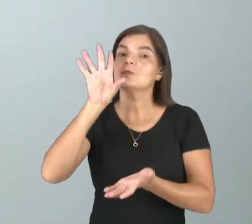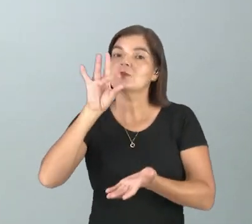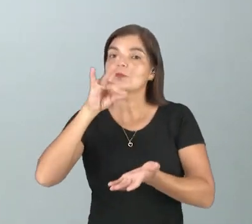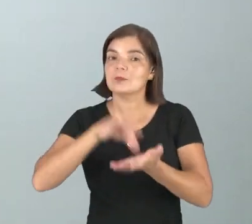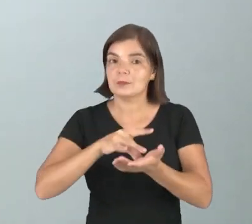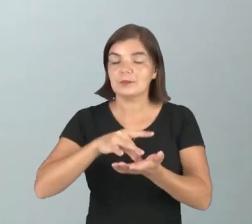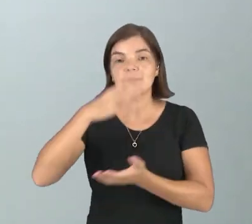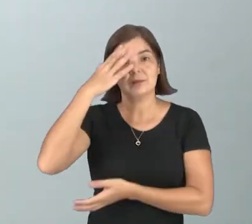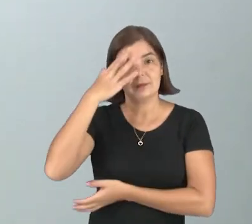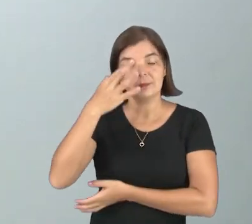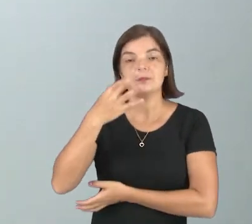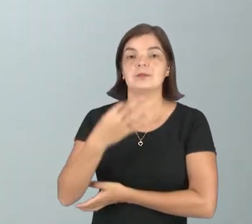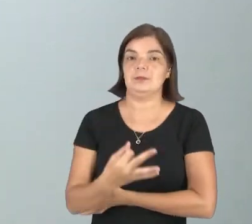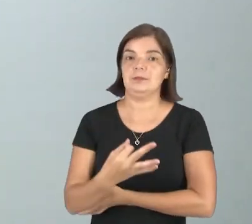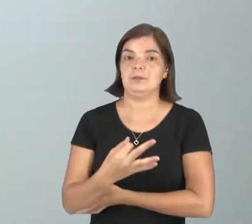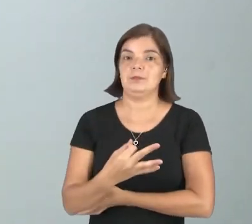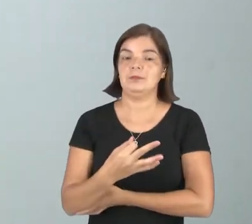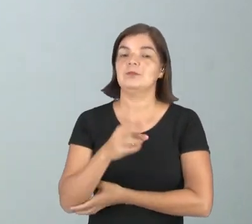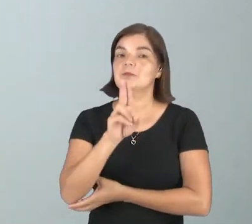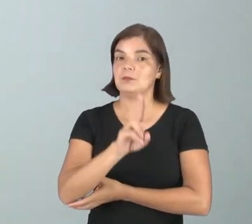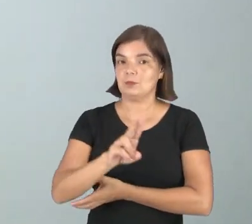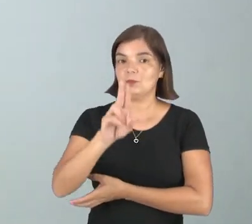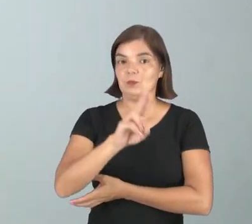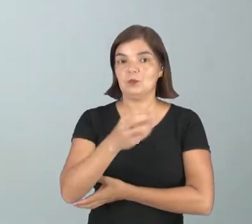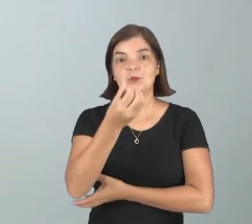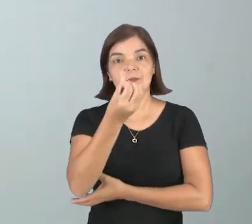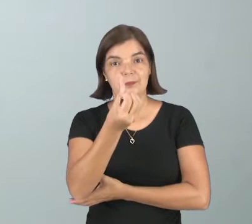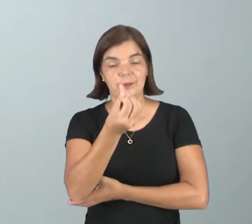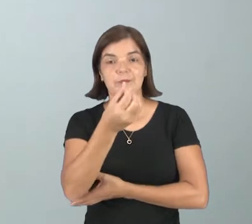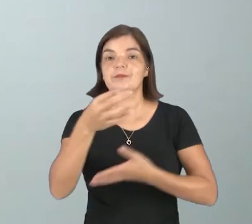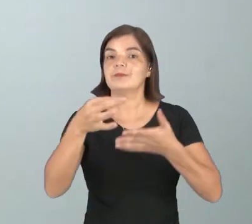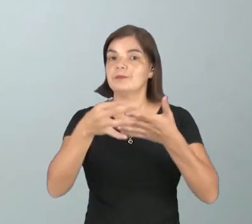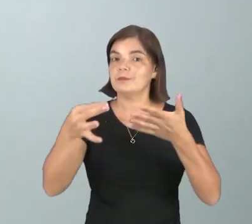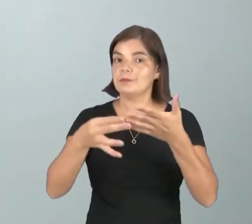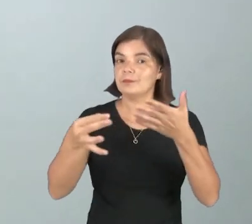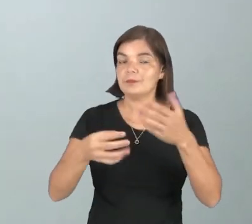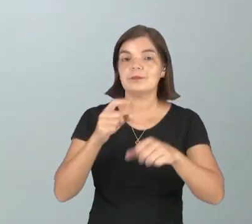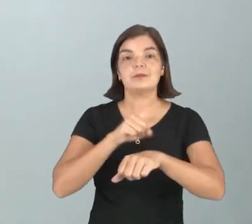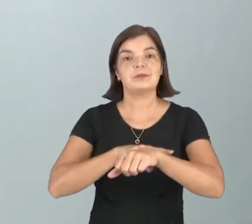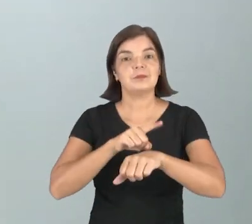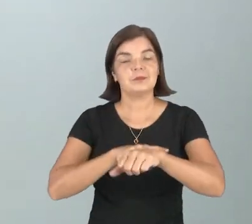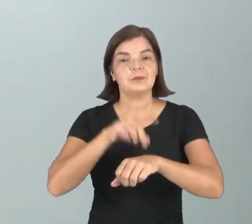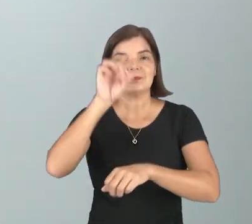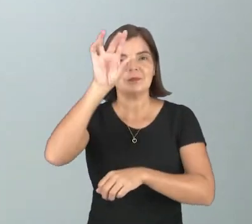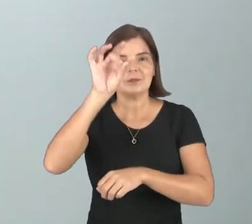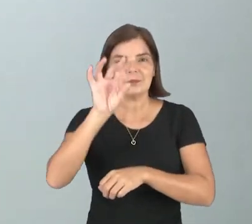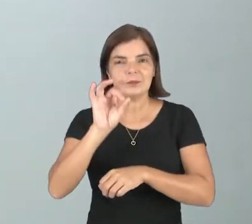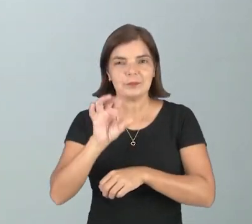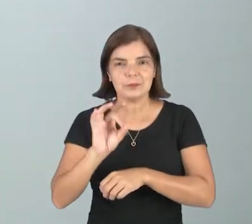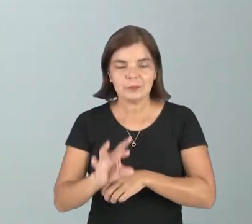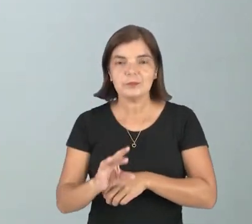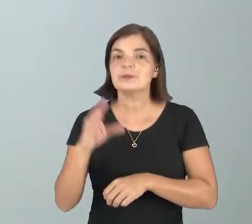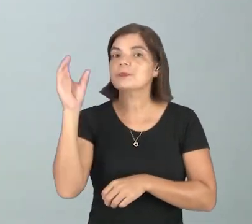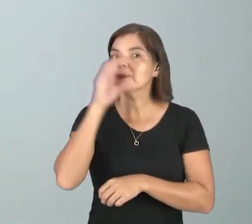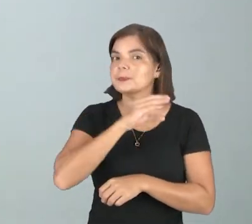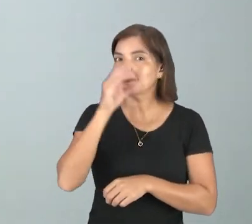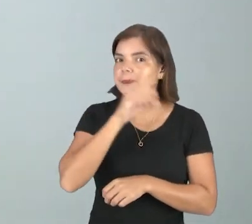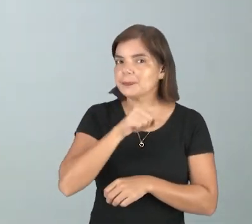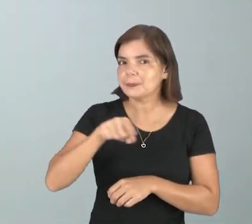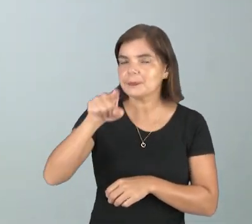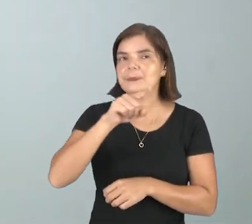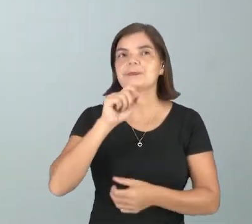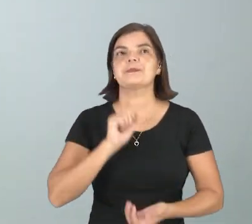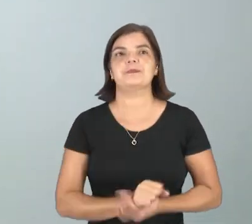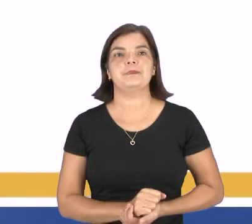exprimo certeza, eu posso usar um desses tempos verbais. Vou explicar rapidinho cada um desses tempos para